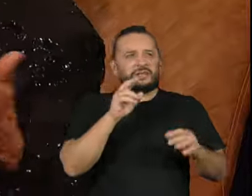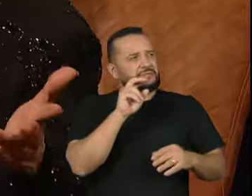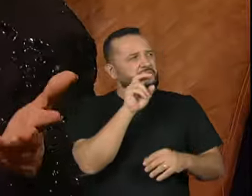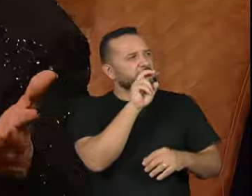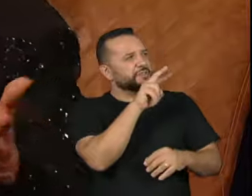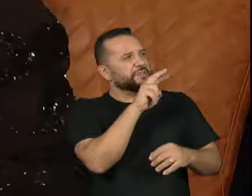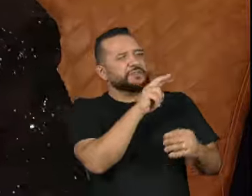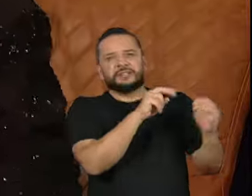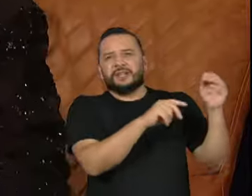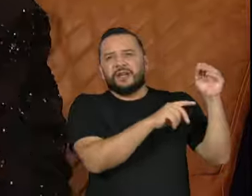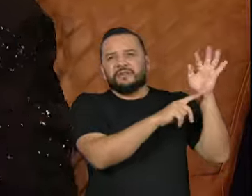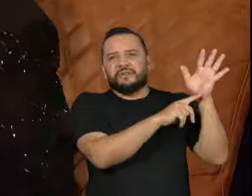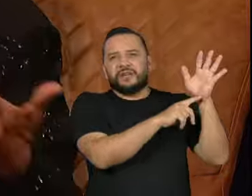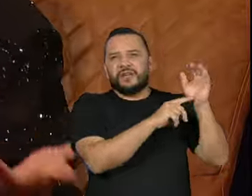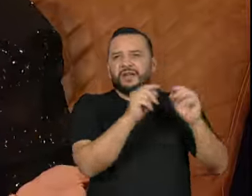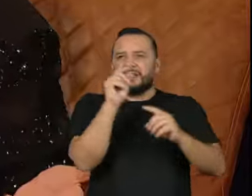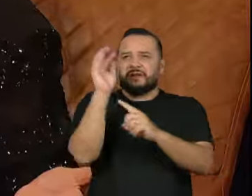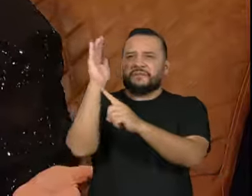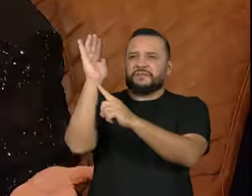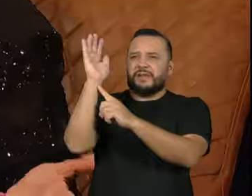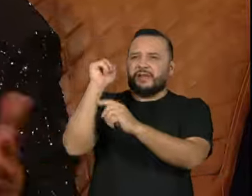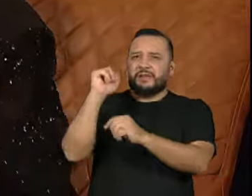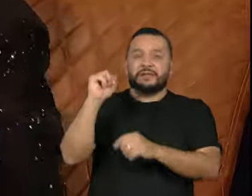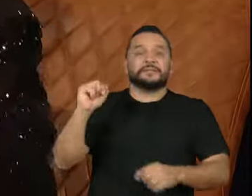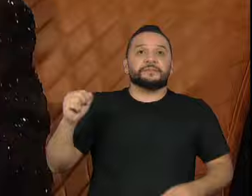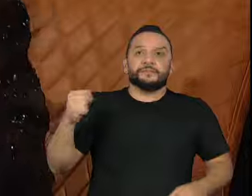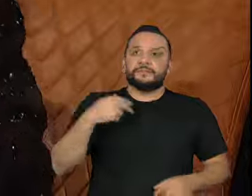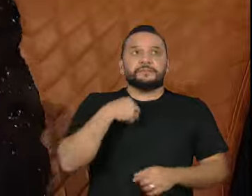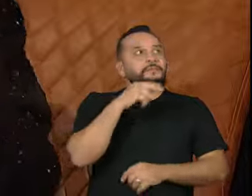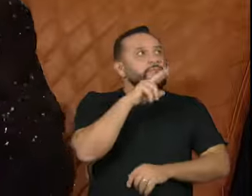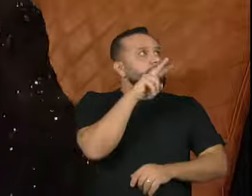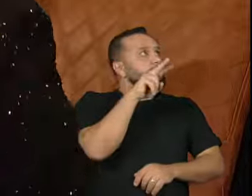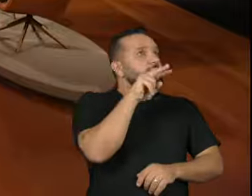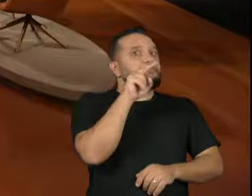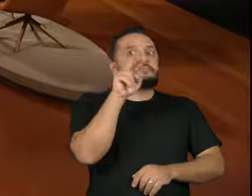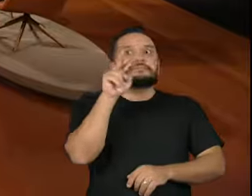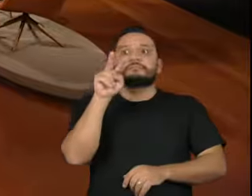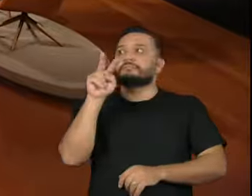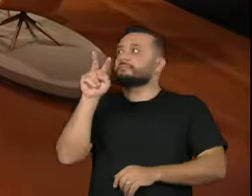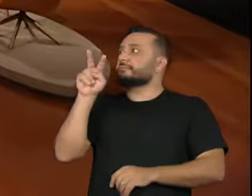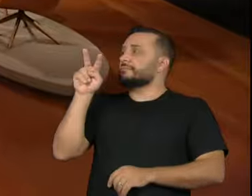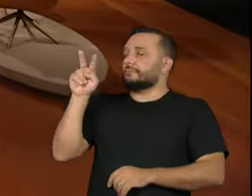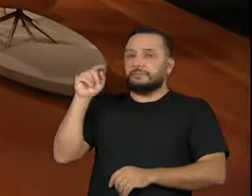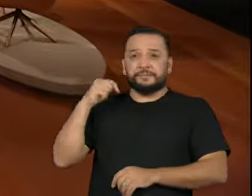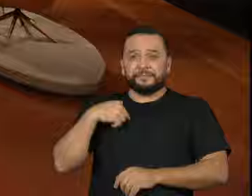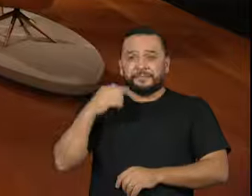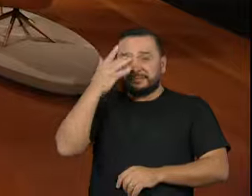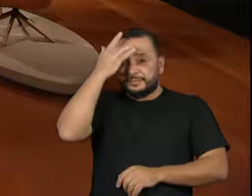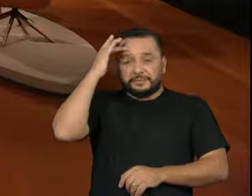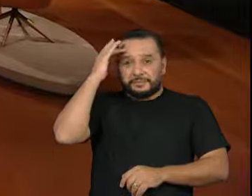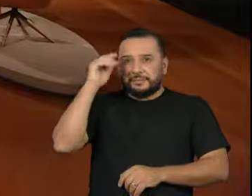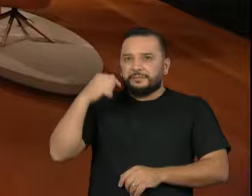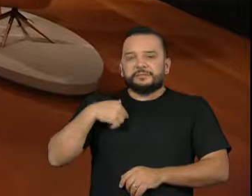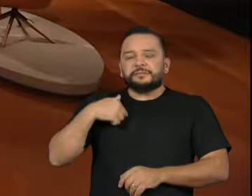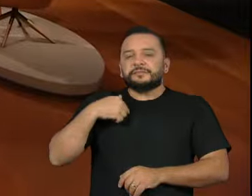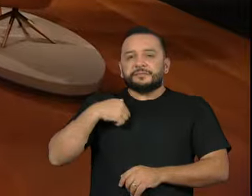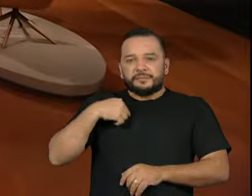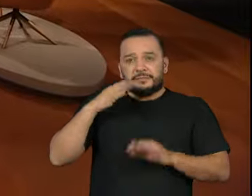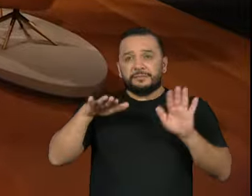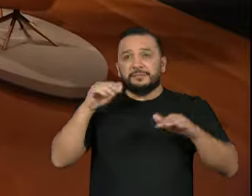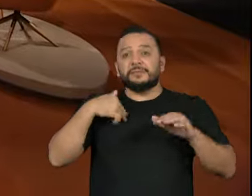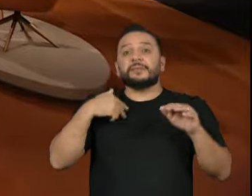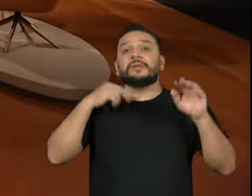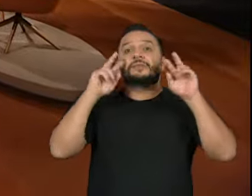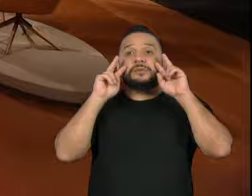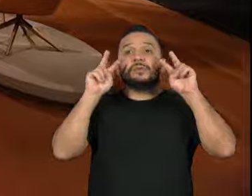aquelas velas. E eu, como eu sou muito alta, né? Eu ficava em pé, mas as pessoas que estavam no fundo não me viam muito, né?